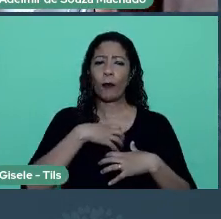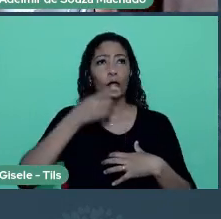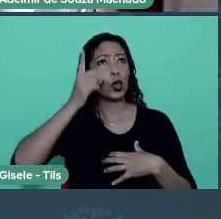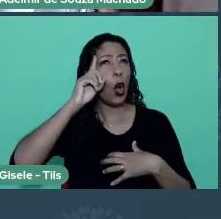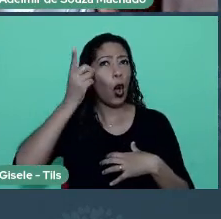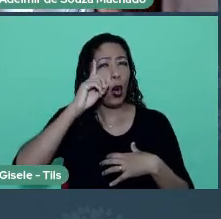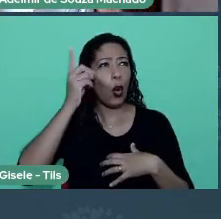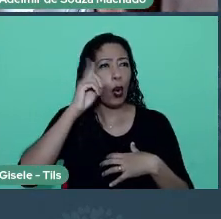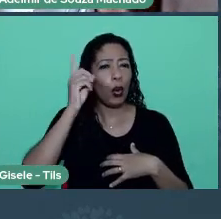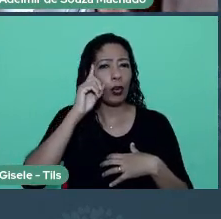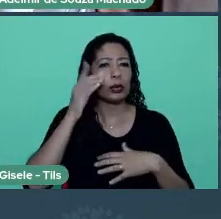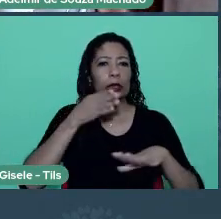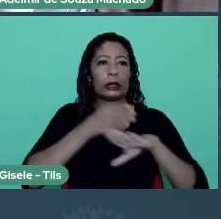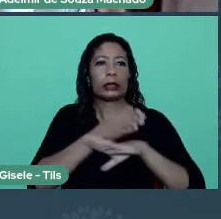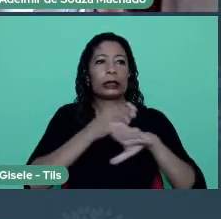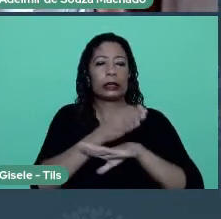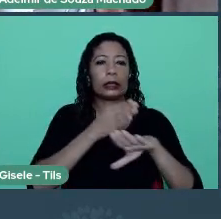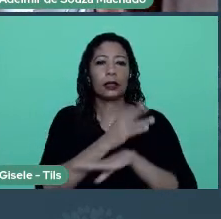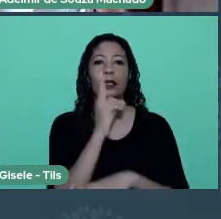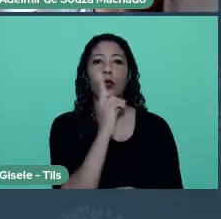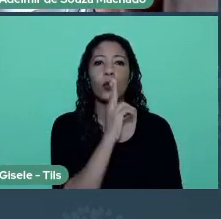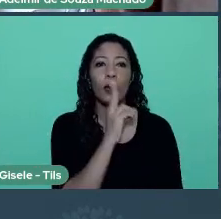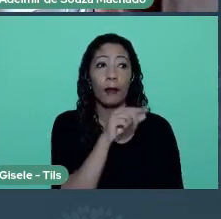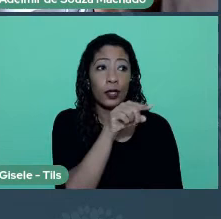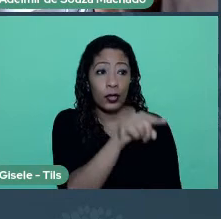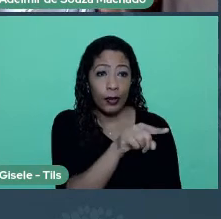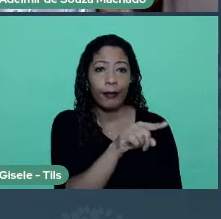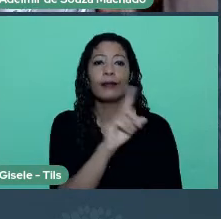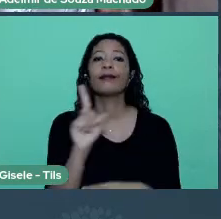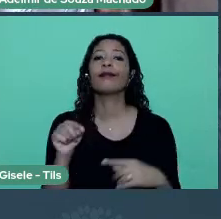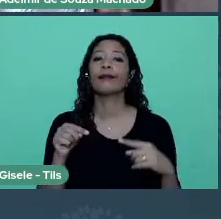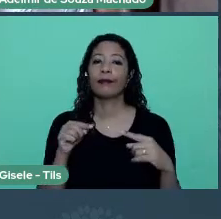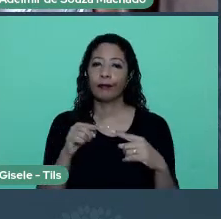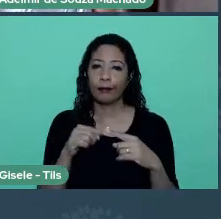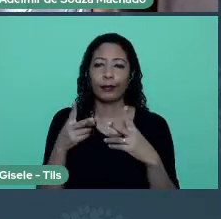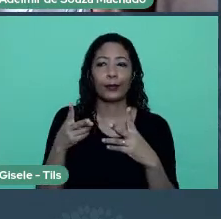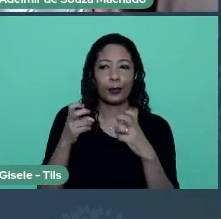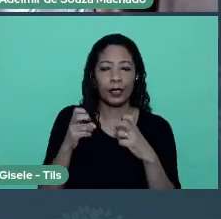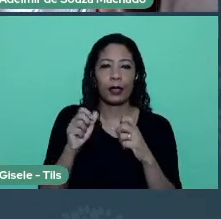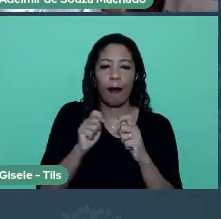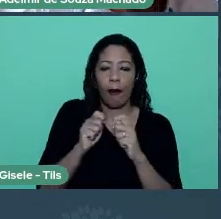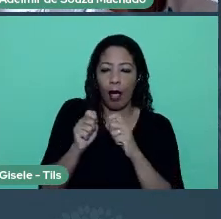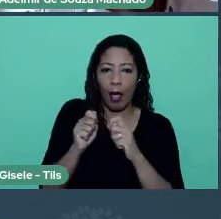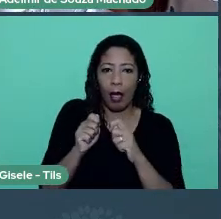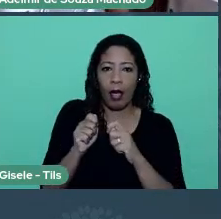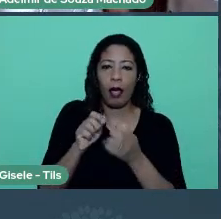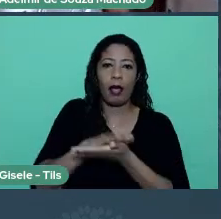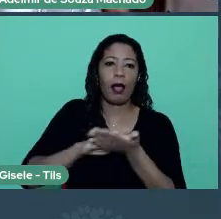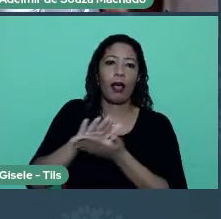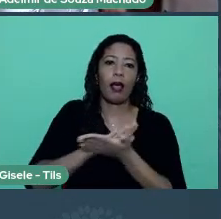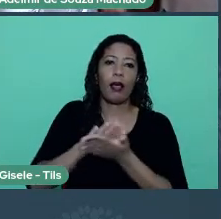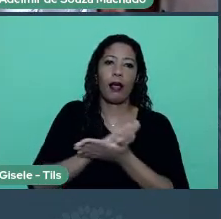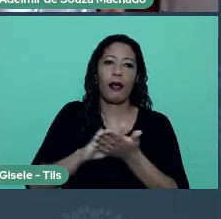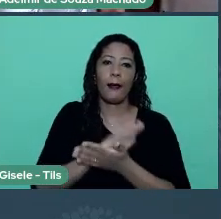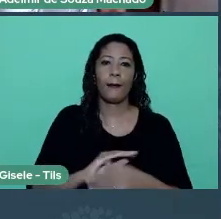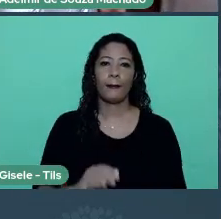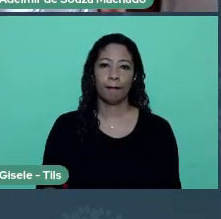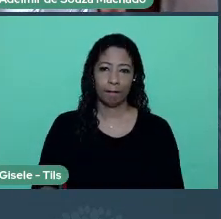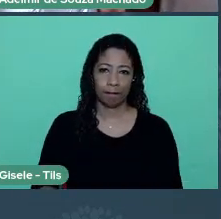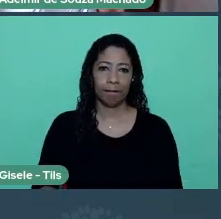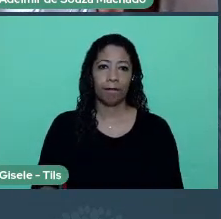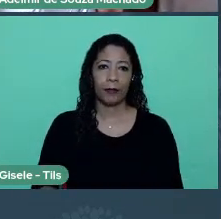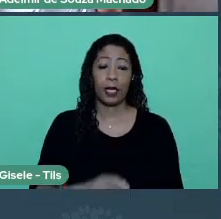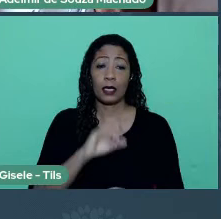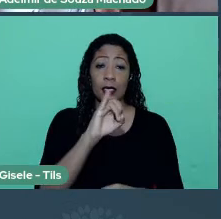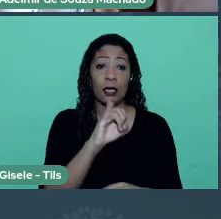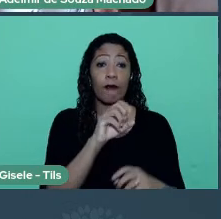muito à emergência, isso é um sinal de que a asma está não controlada. O manejo simplificado da asma, sem tratamento, o paciente se